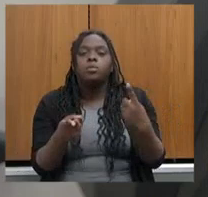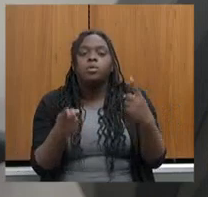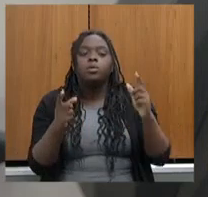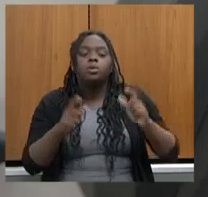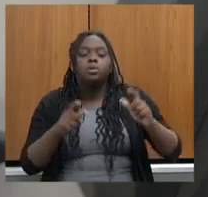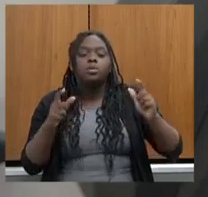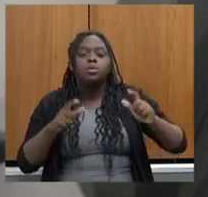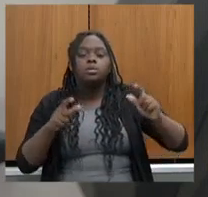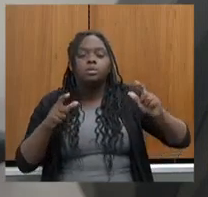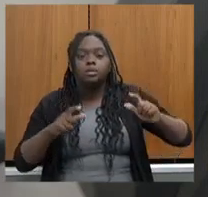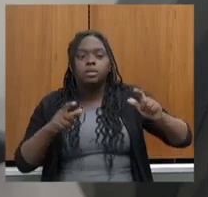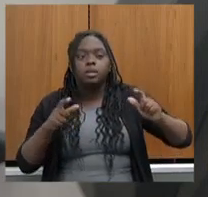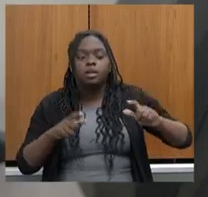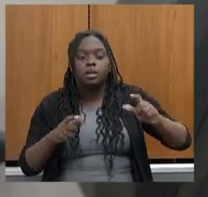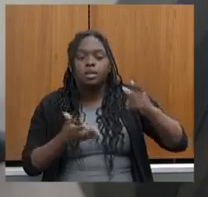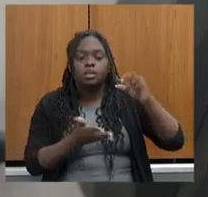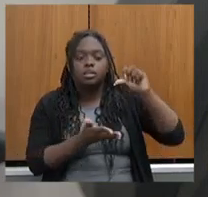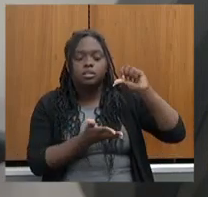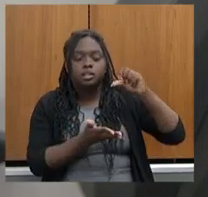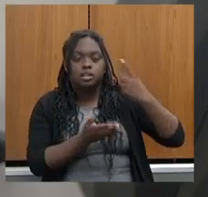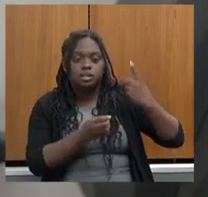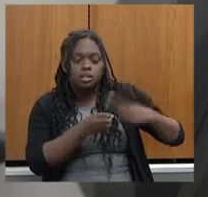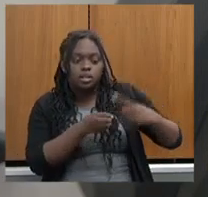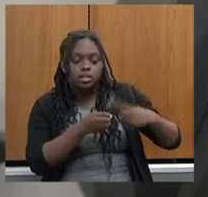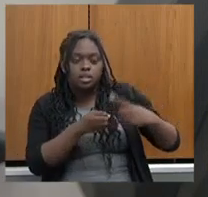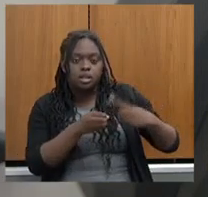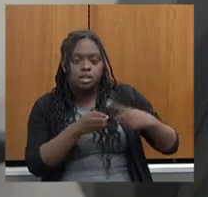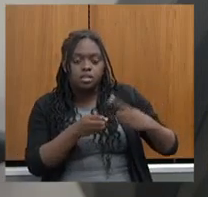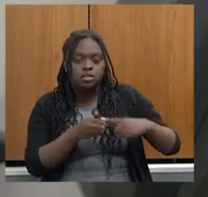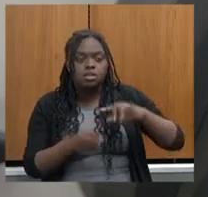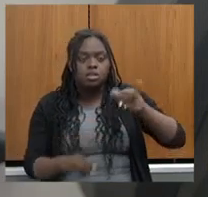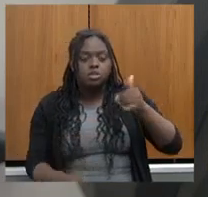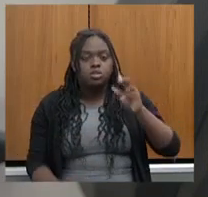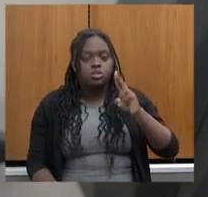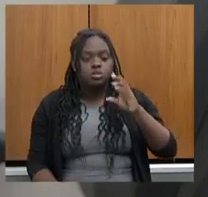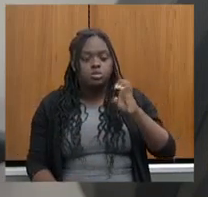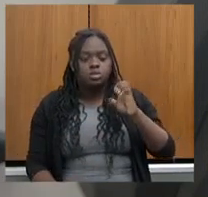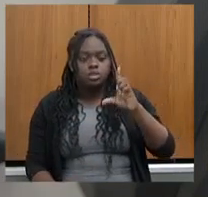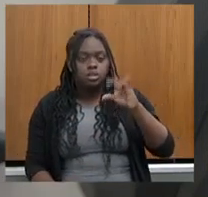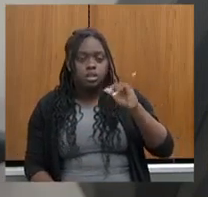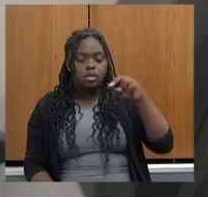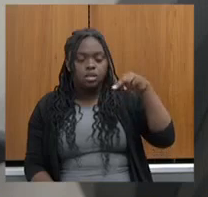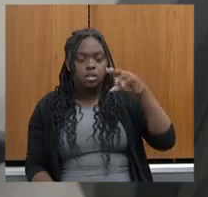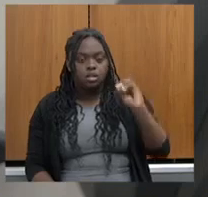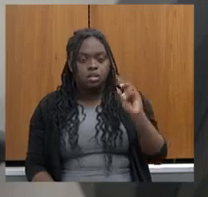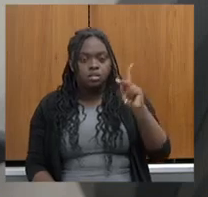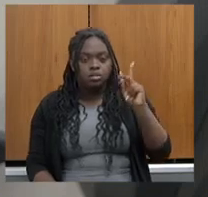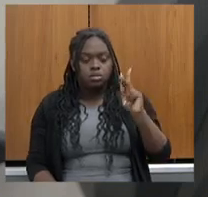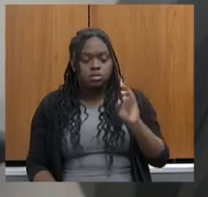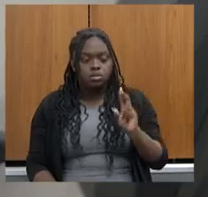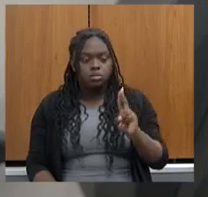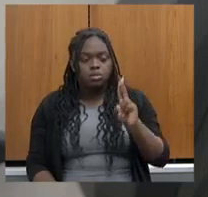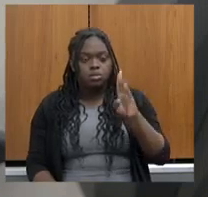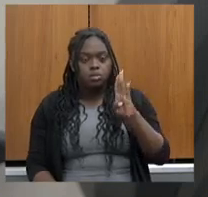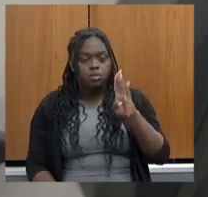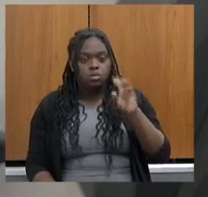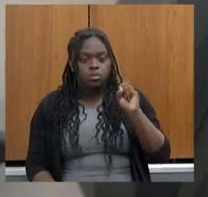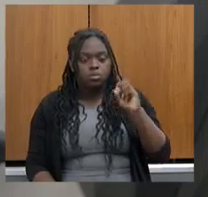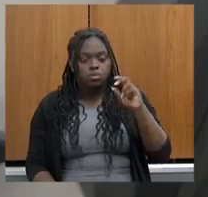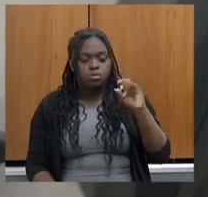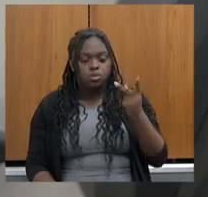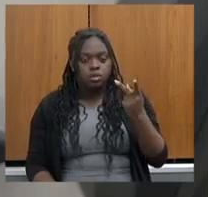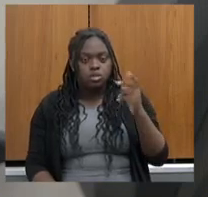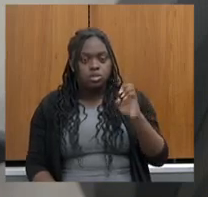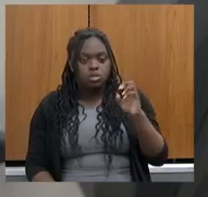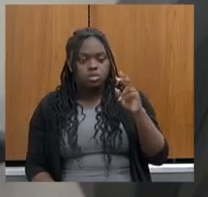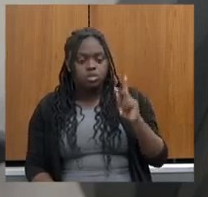do distrito de Juscelino Kubitschek ali no trevo de pirapatos veículo veio na contramão